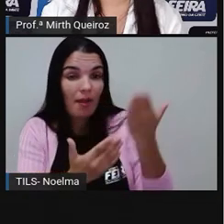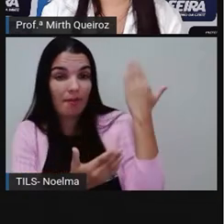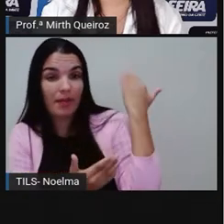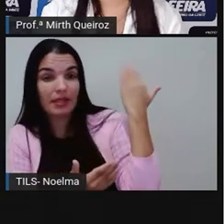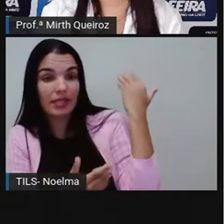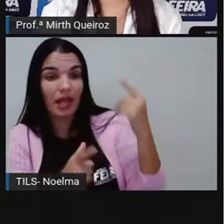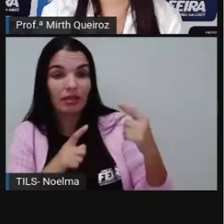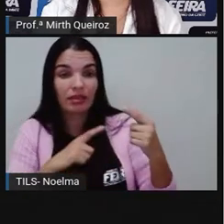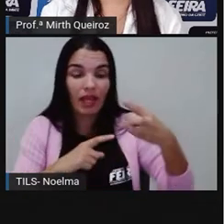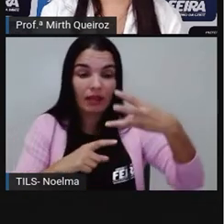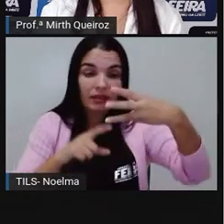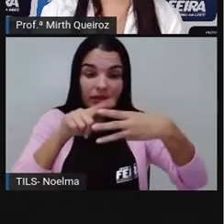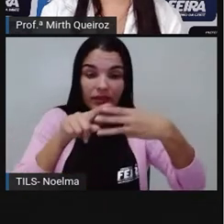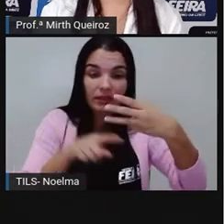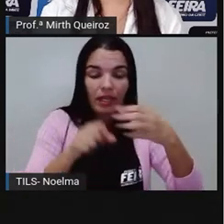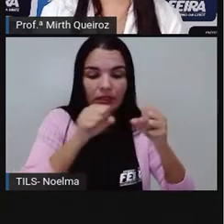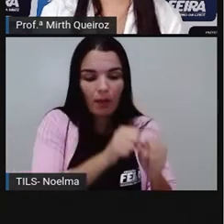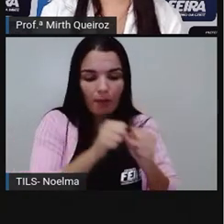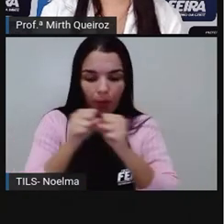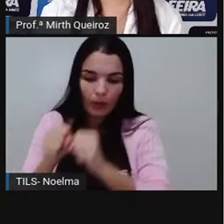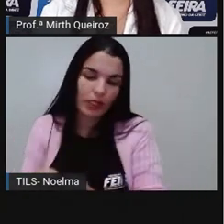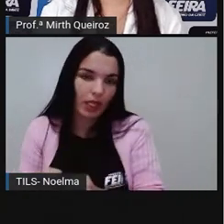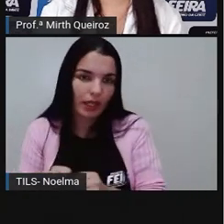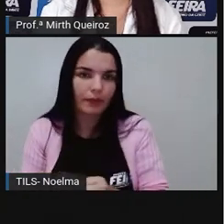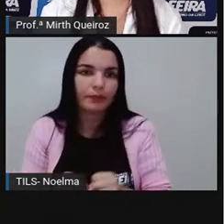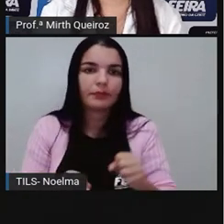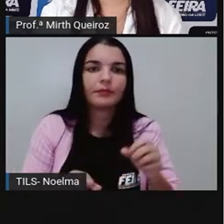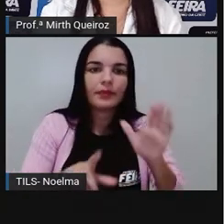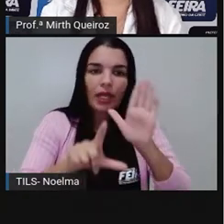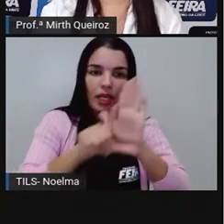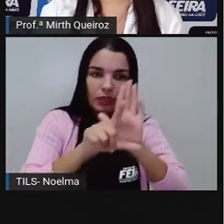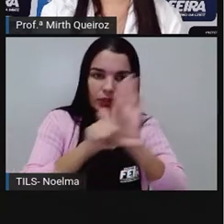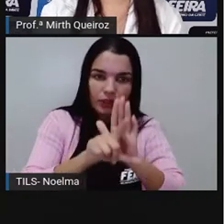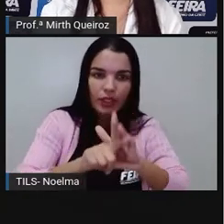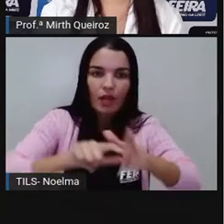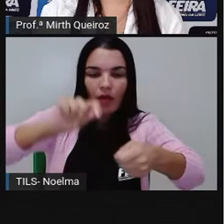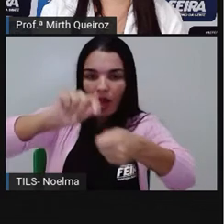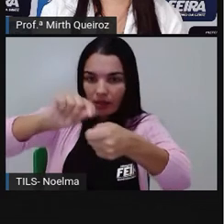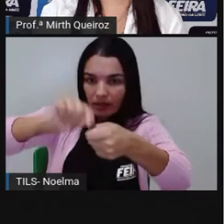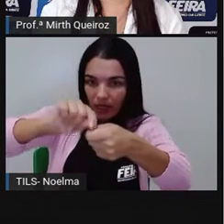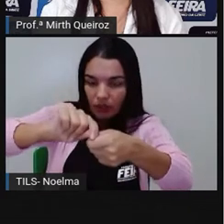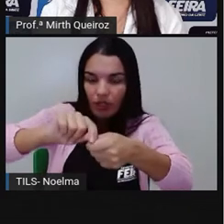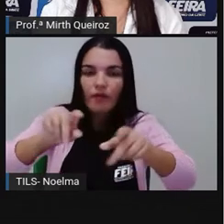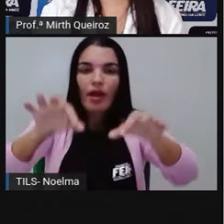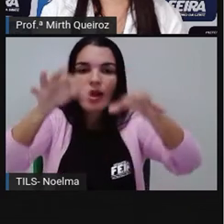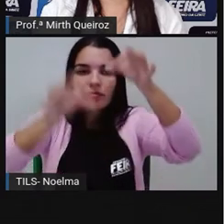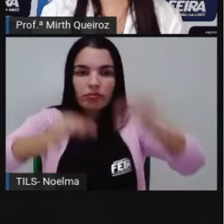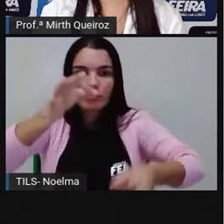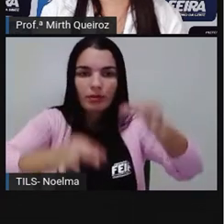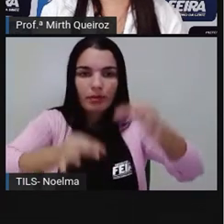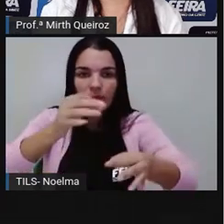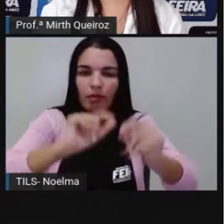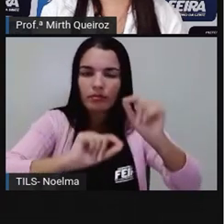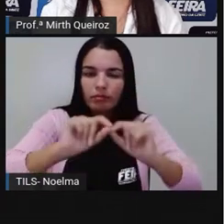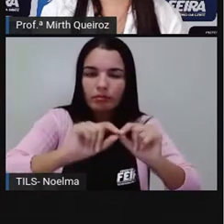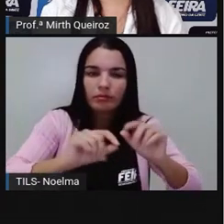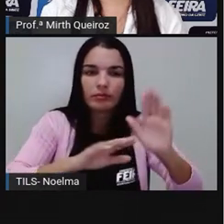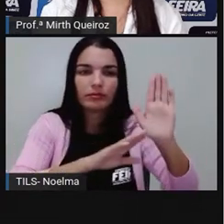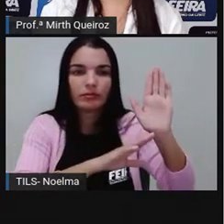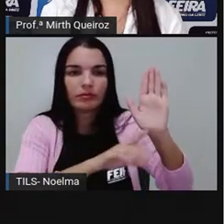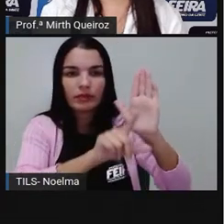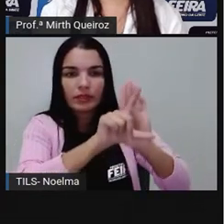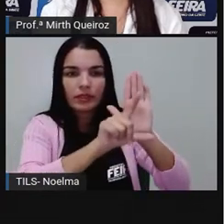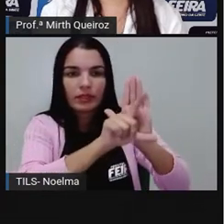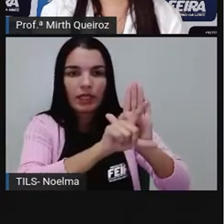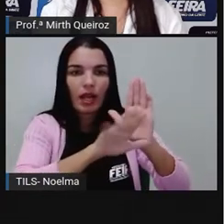Nós temos três poderes: o legislativo, o executivo e o judiciário. O legislativo, em ordem federal, nós vamos ter